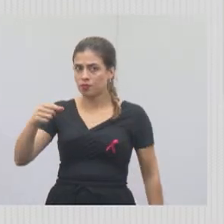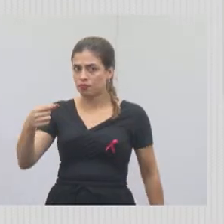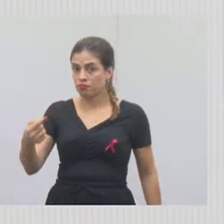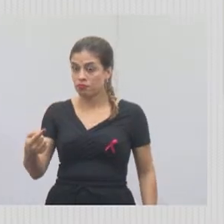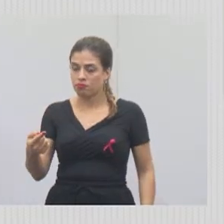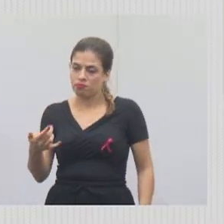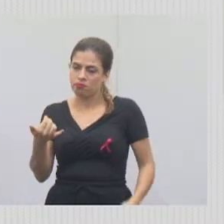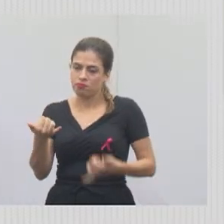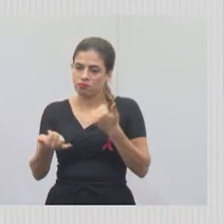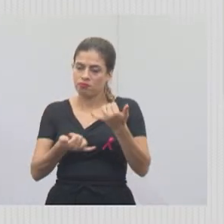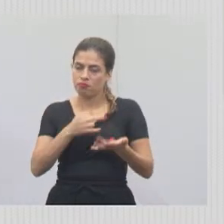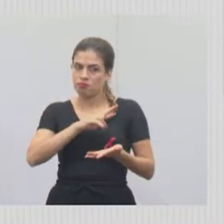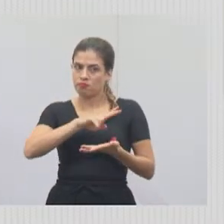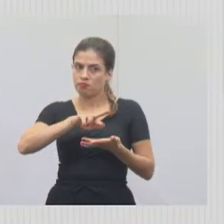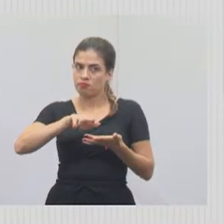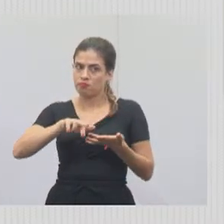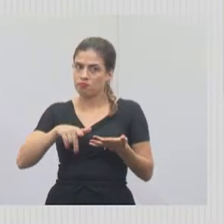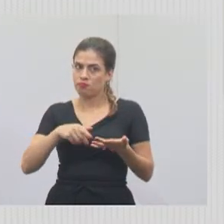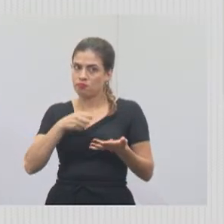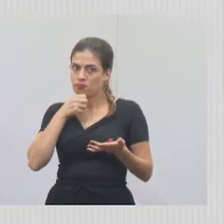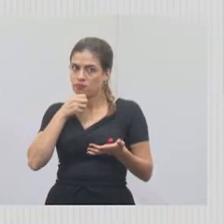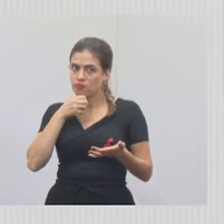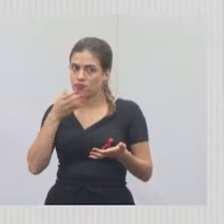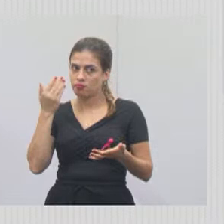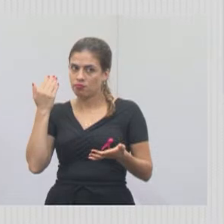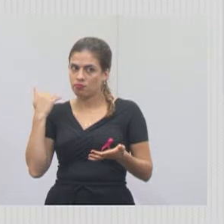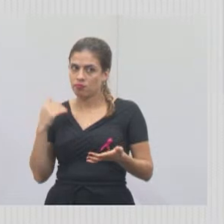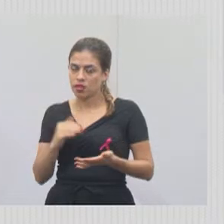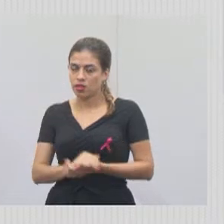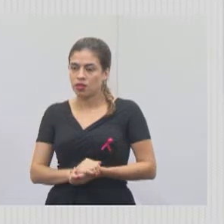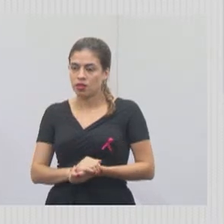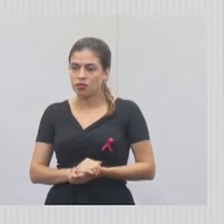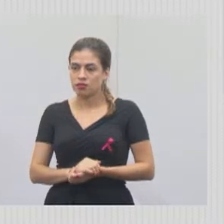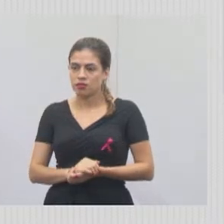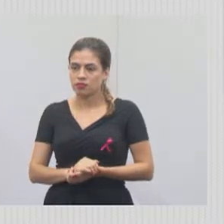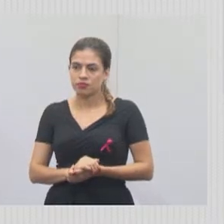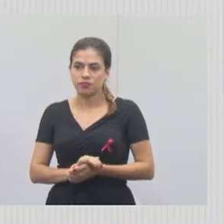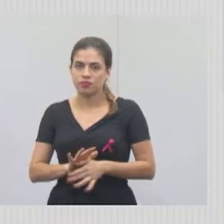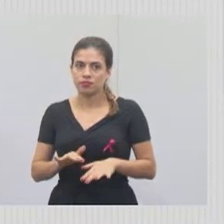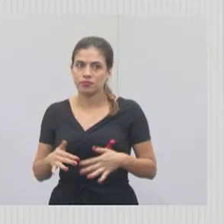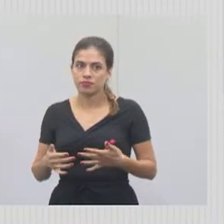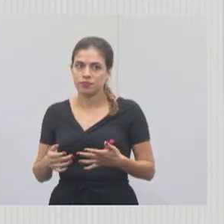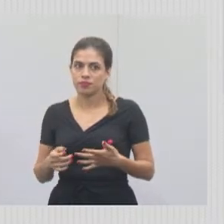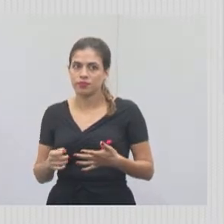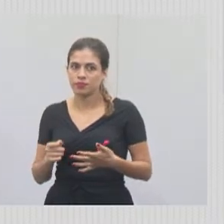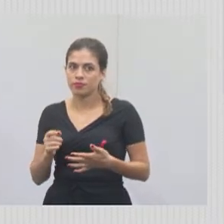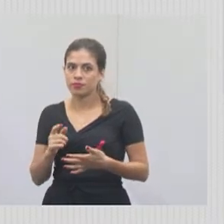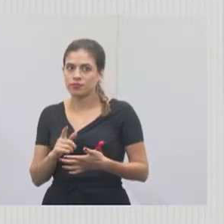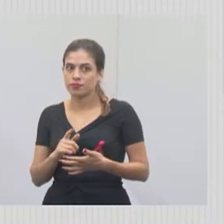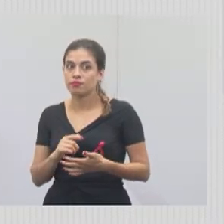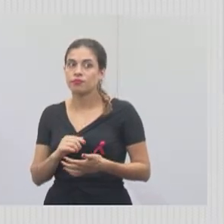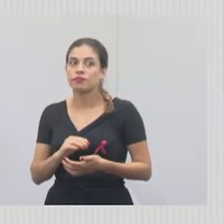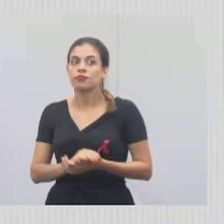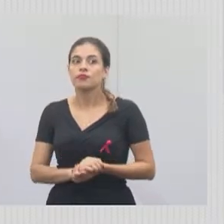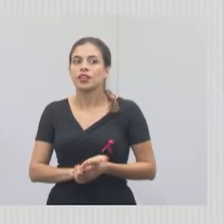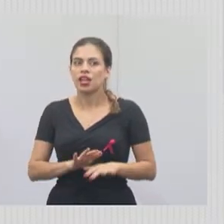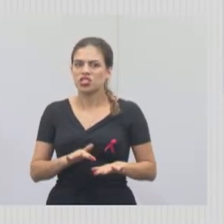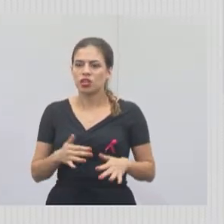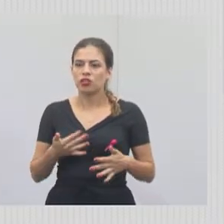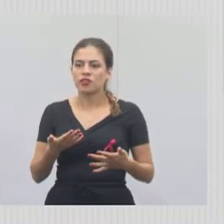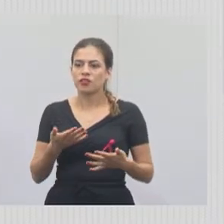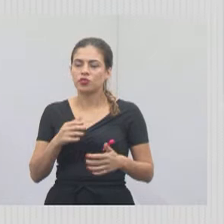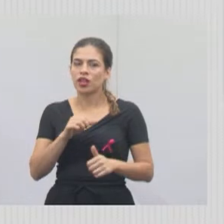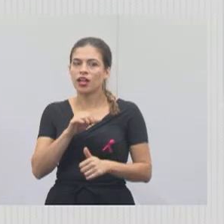sala antiga, brincadeiras antigas, taco, bolinha de gude, né? Tem o peão, hoje em dia é difícil você ver as pessoas